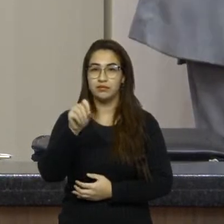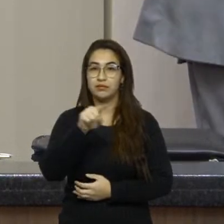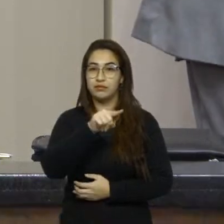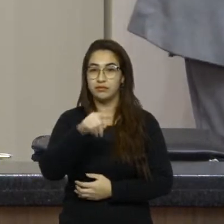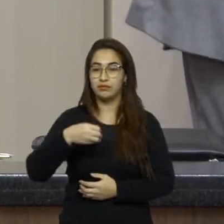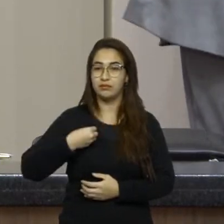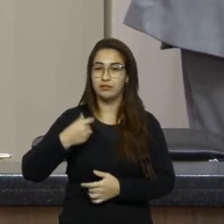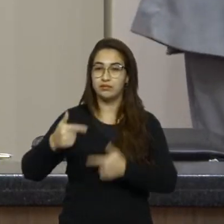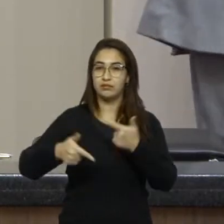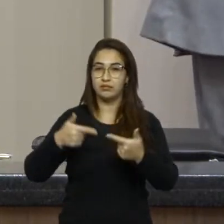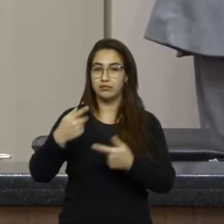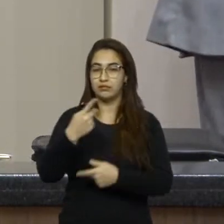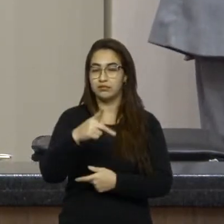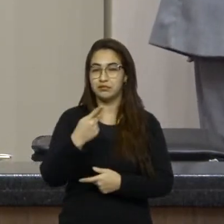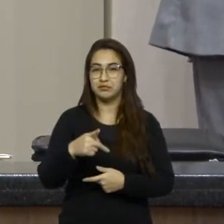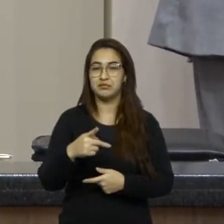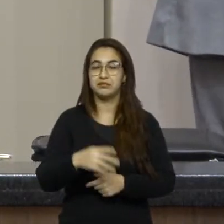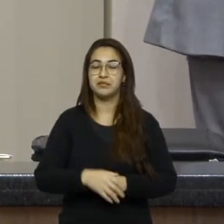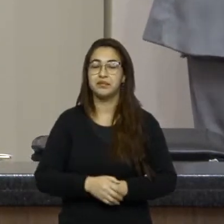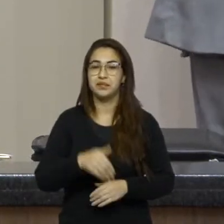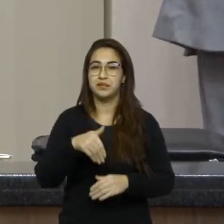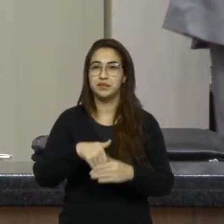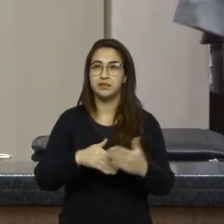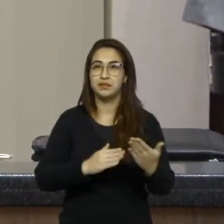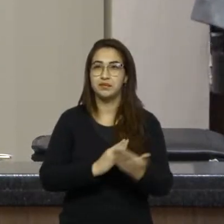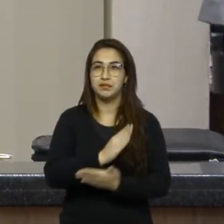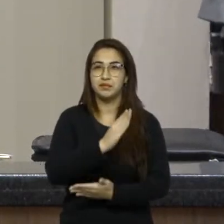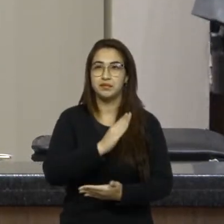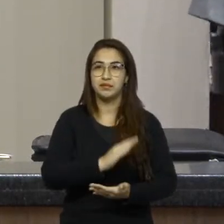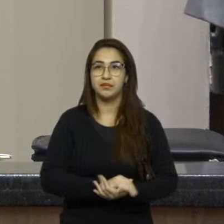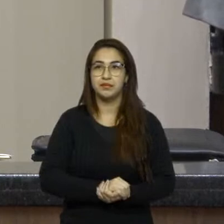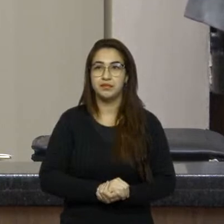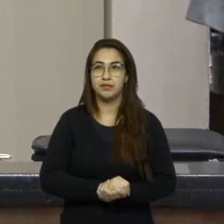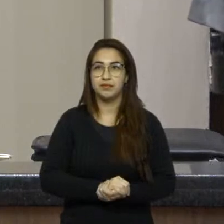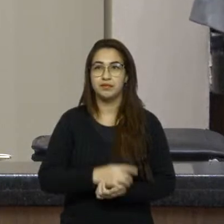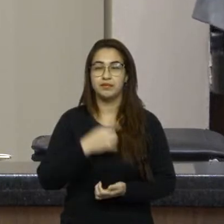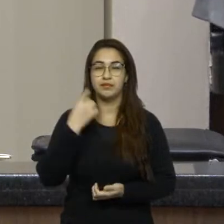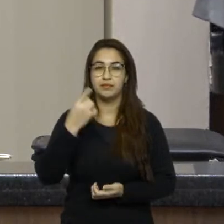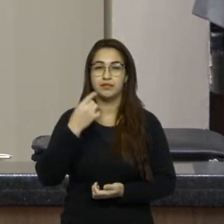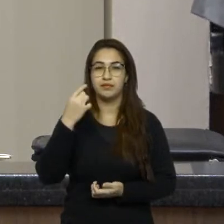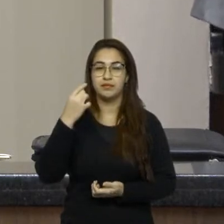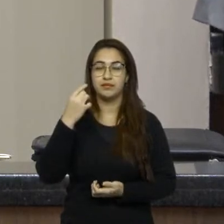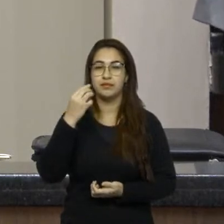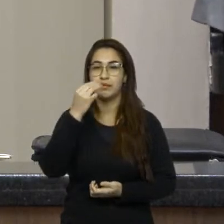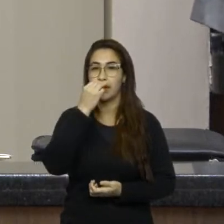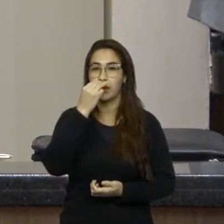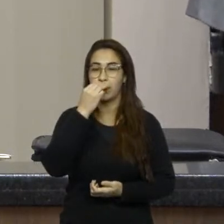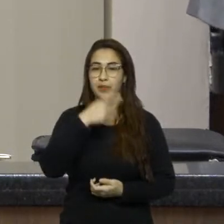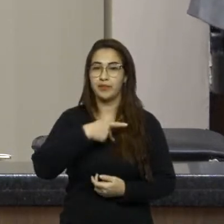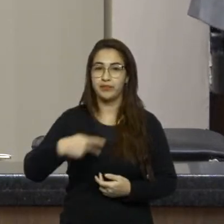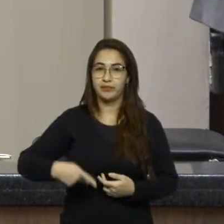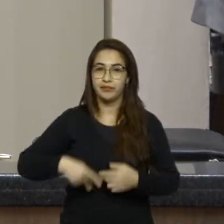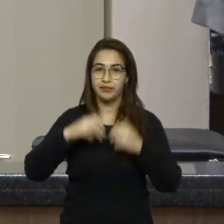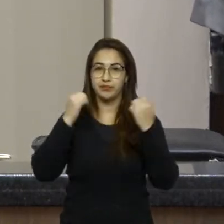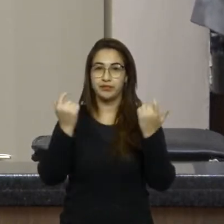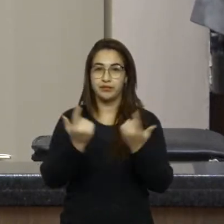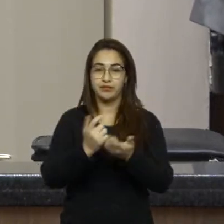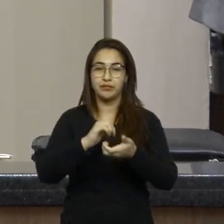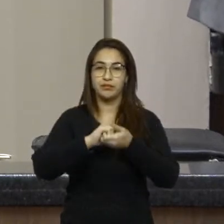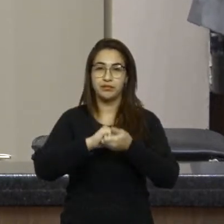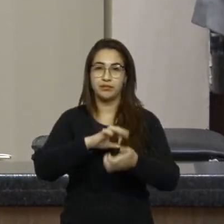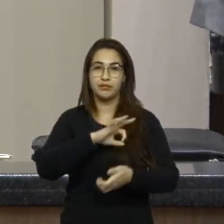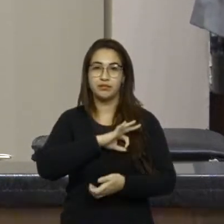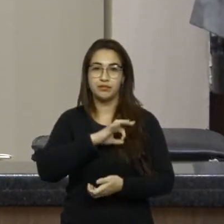Em discussão, em votação, está aprovada. Deputado Moacir Sopelsa, presidente dessa casa, cumprimentando a Polícia Militar